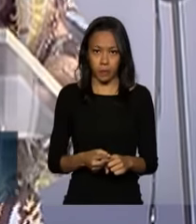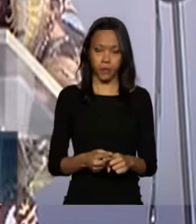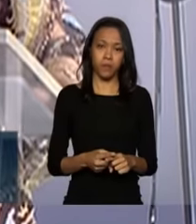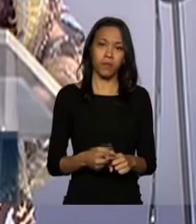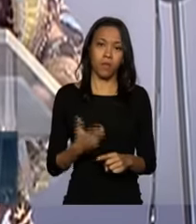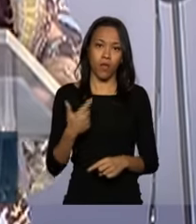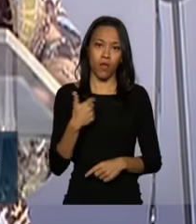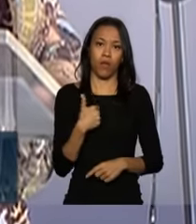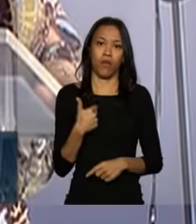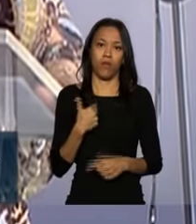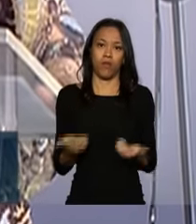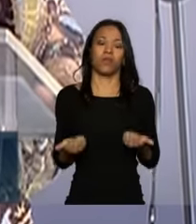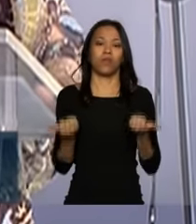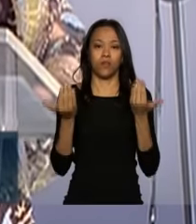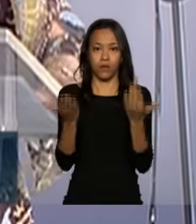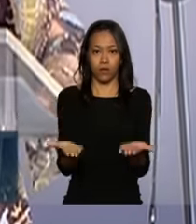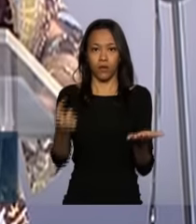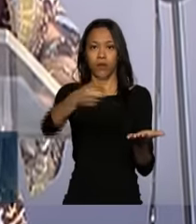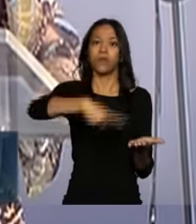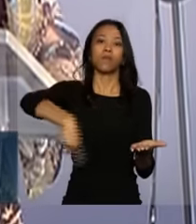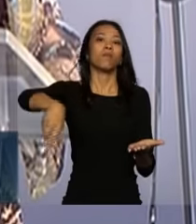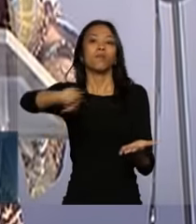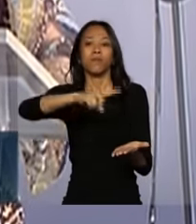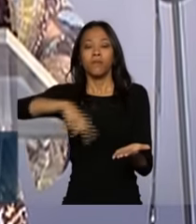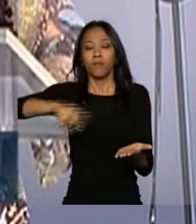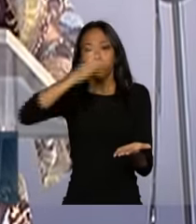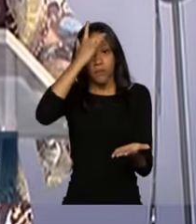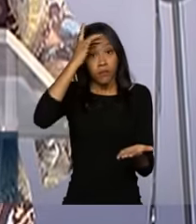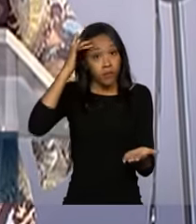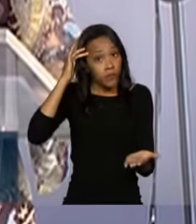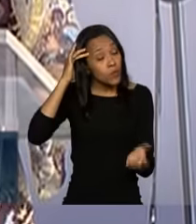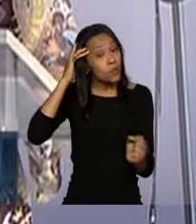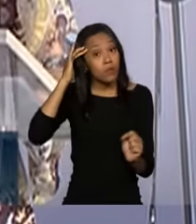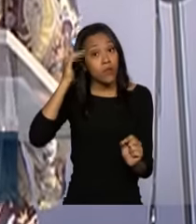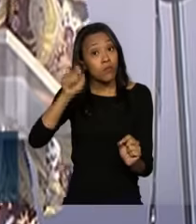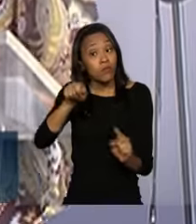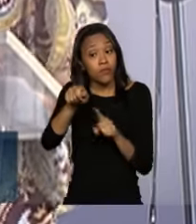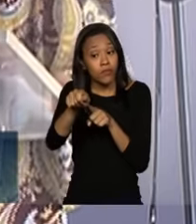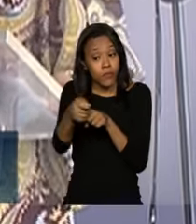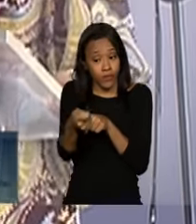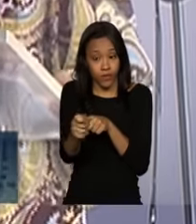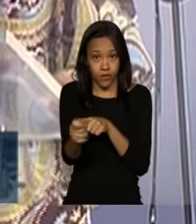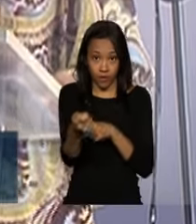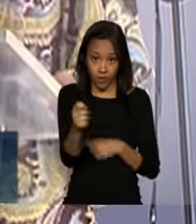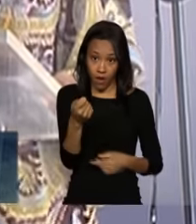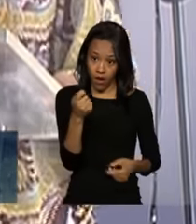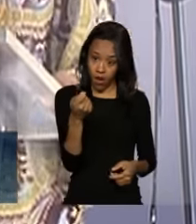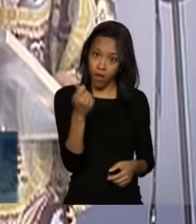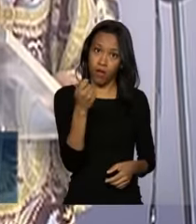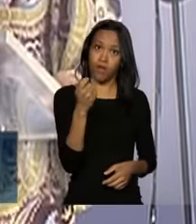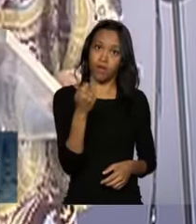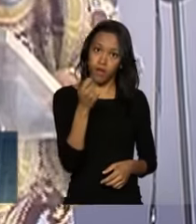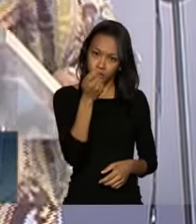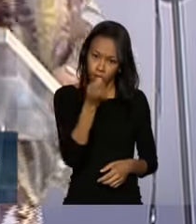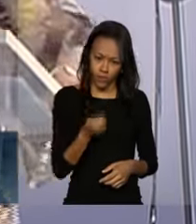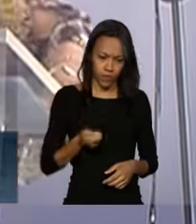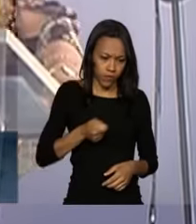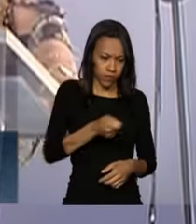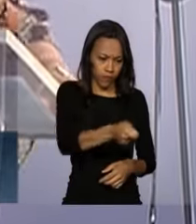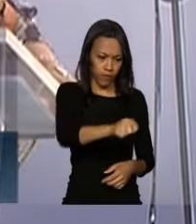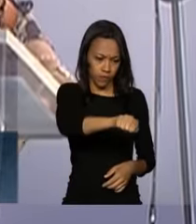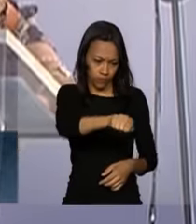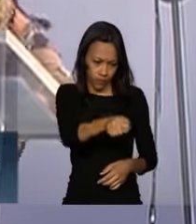estou entregando para as pessoas uma chave que, quando vocês botarem ela na